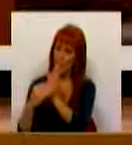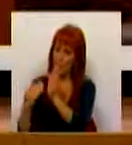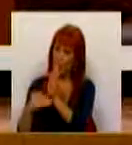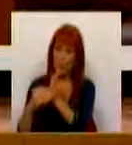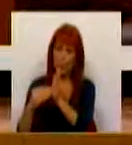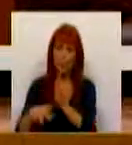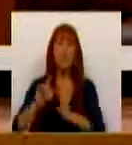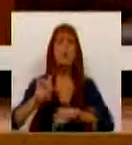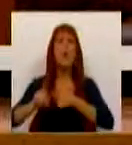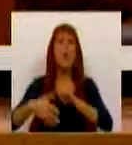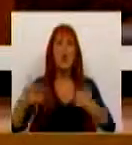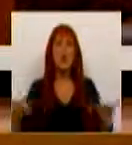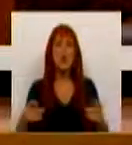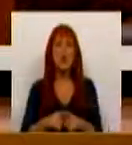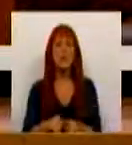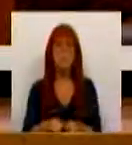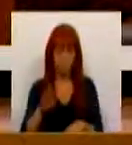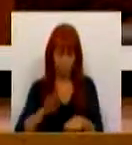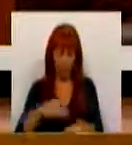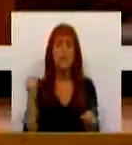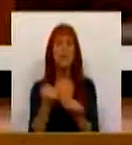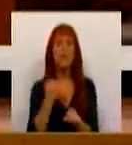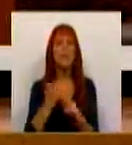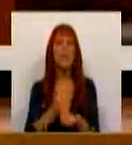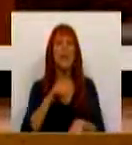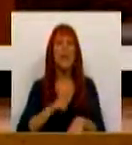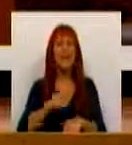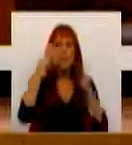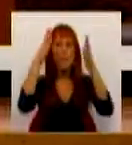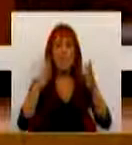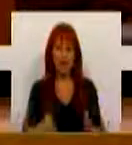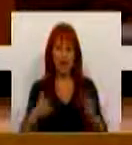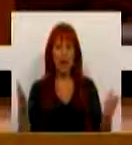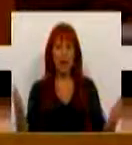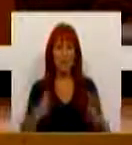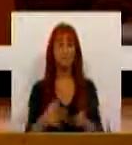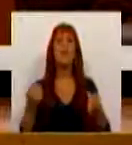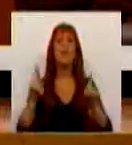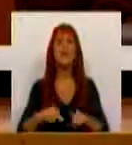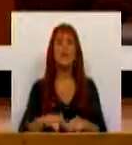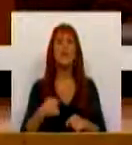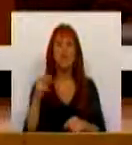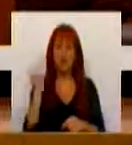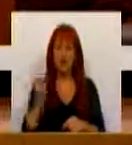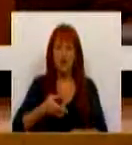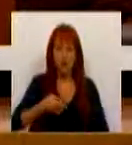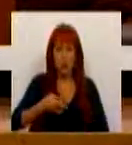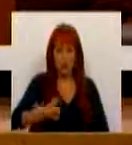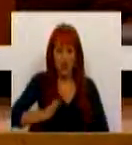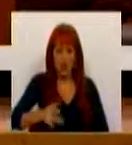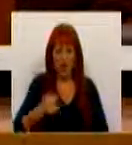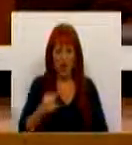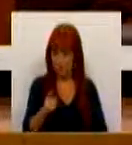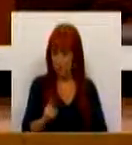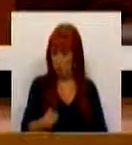foi precisamente sobre o trabalho a tempo parcial. Também já nos anos 90,